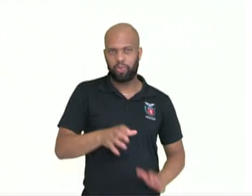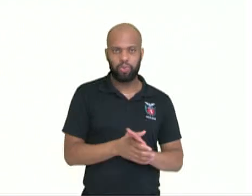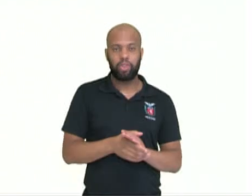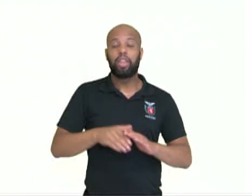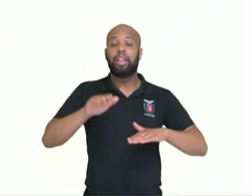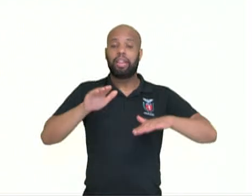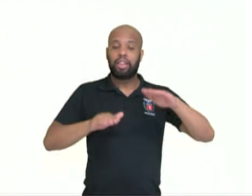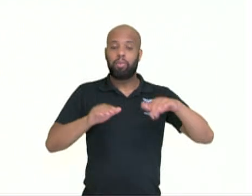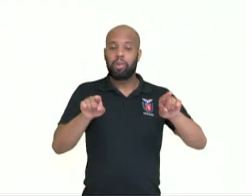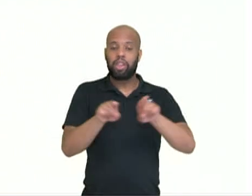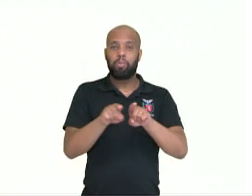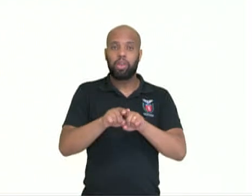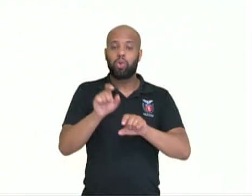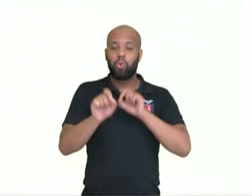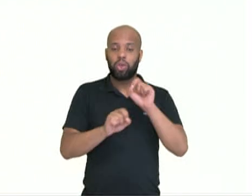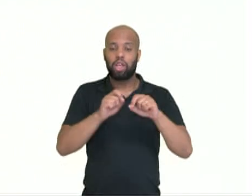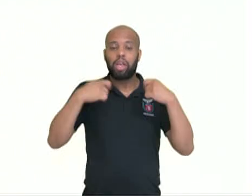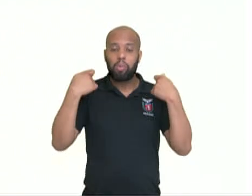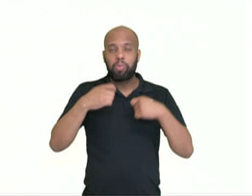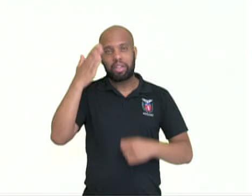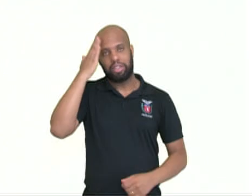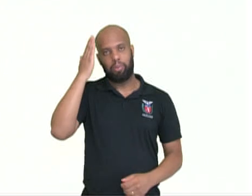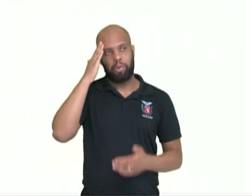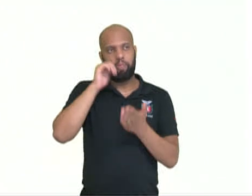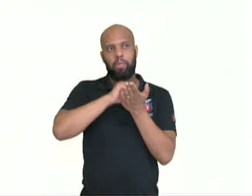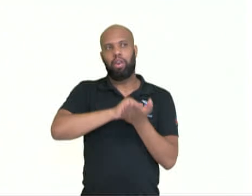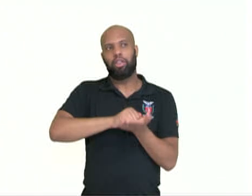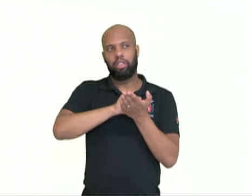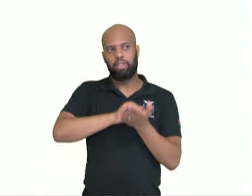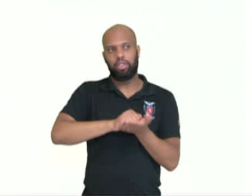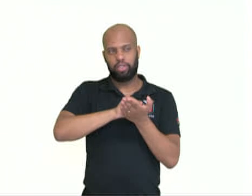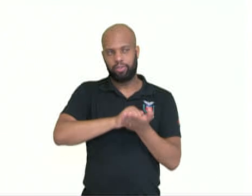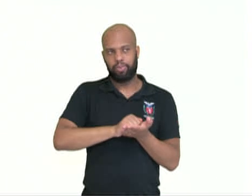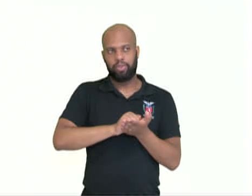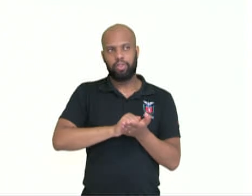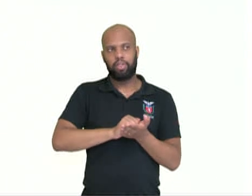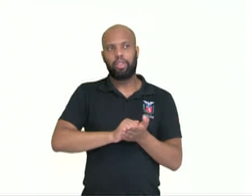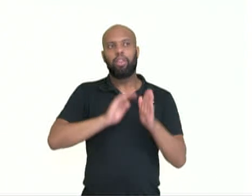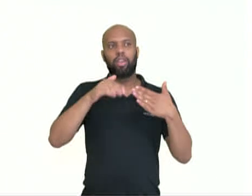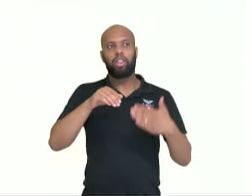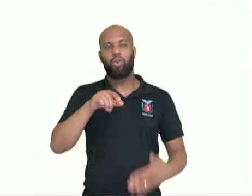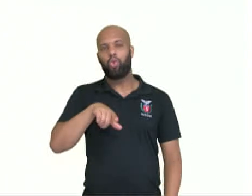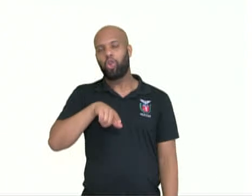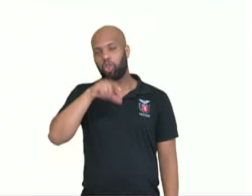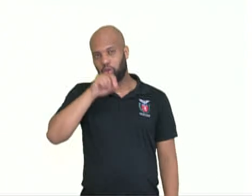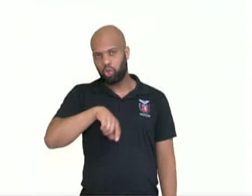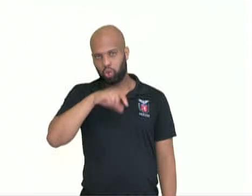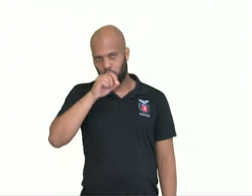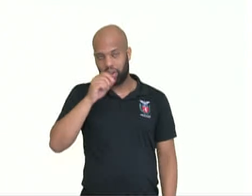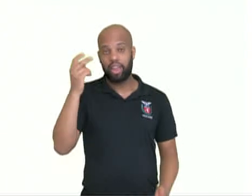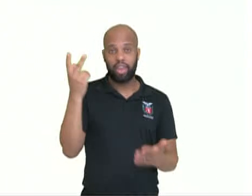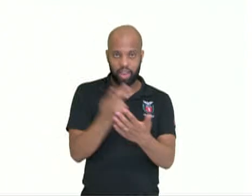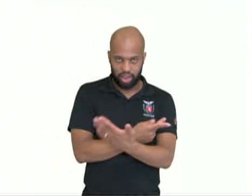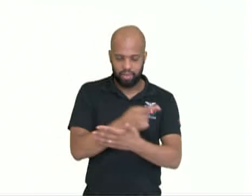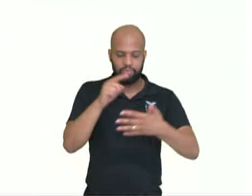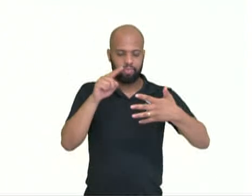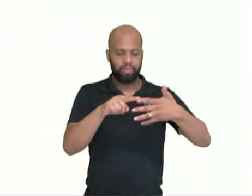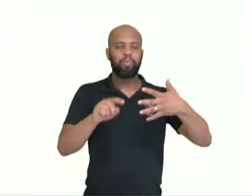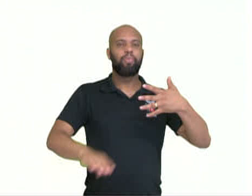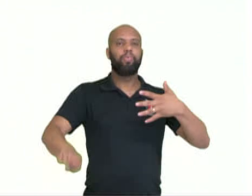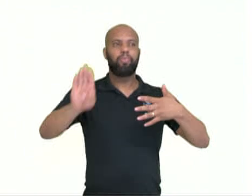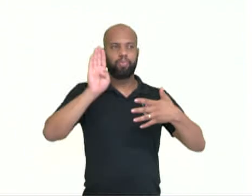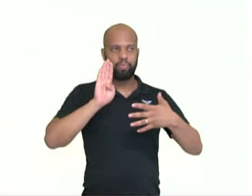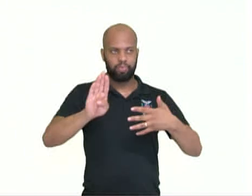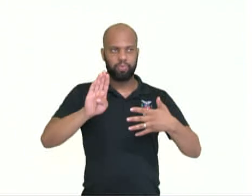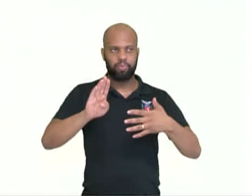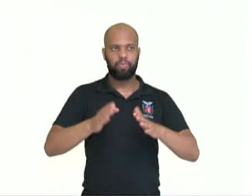Depende também da massa do corpo, ok? Então a correta a incorreta seria a